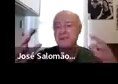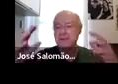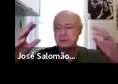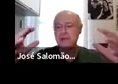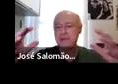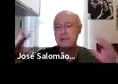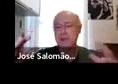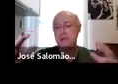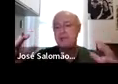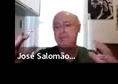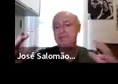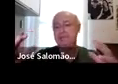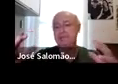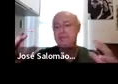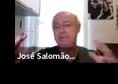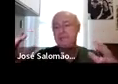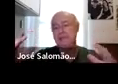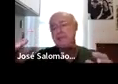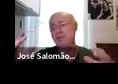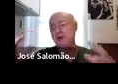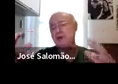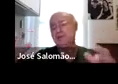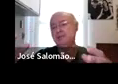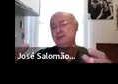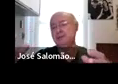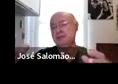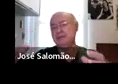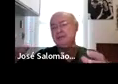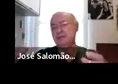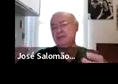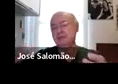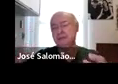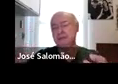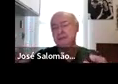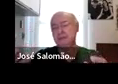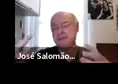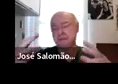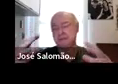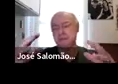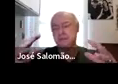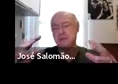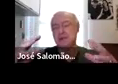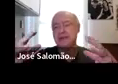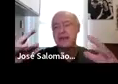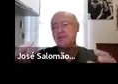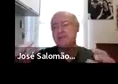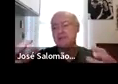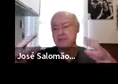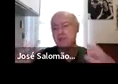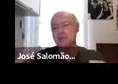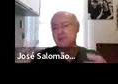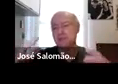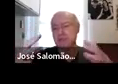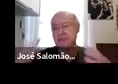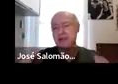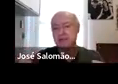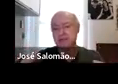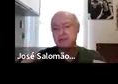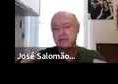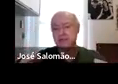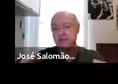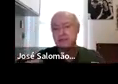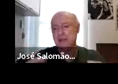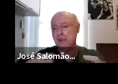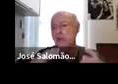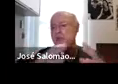você tem um guarda-chuva pequeno, e guarda-chuva no sentido do critério de diagnóstico de